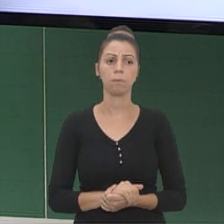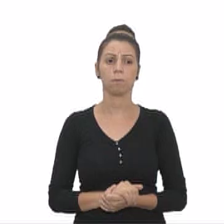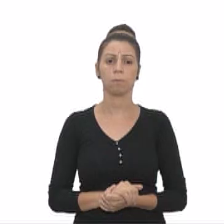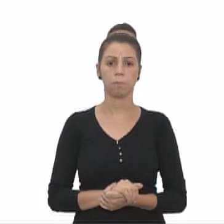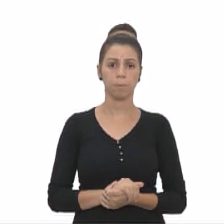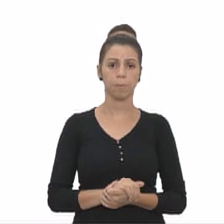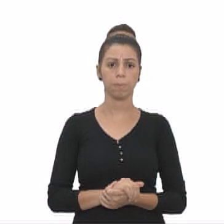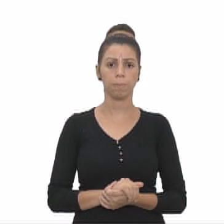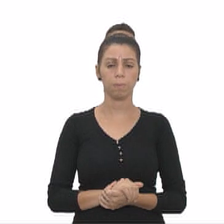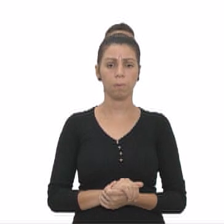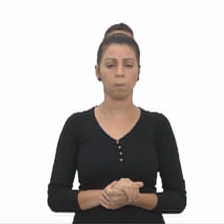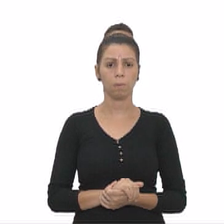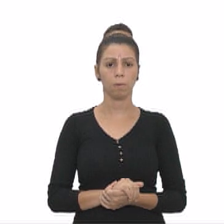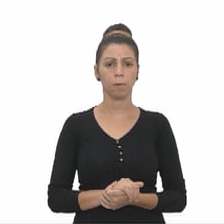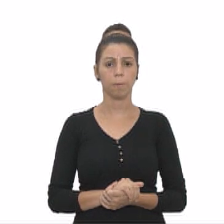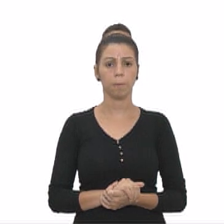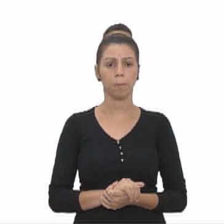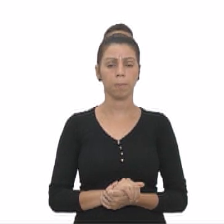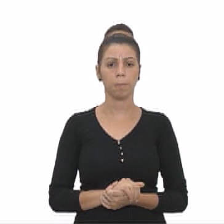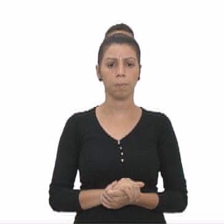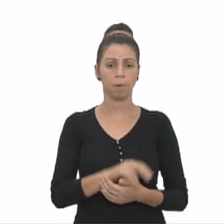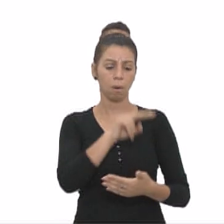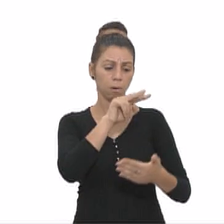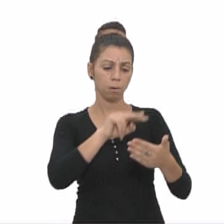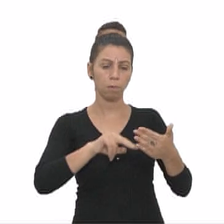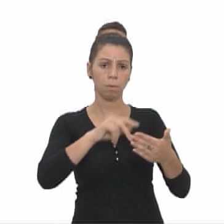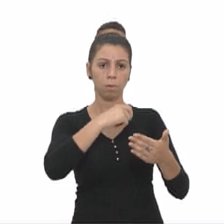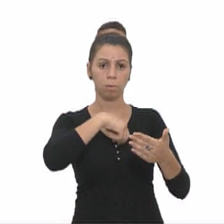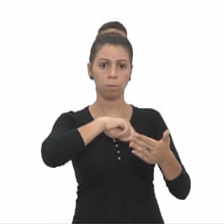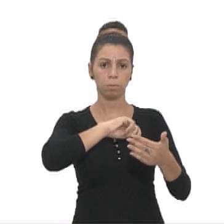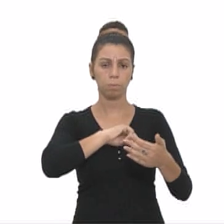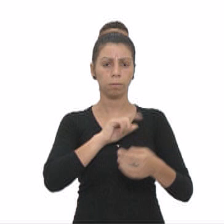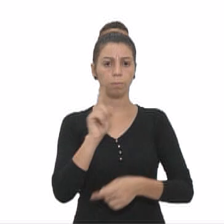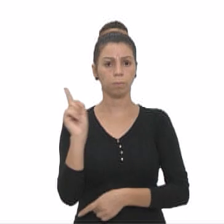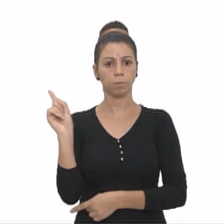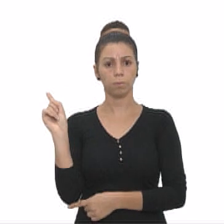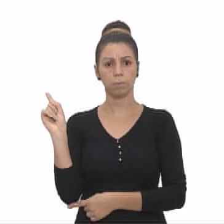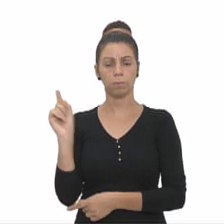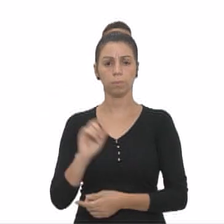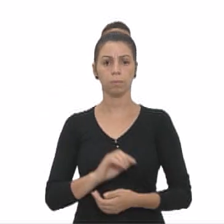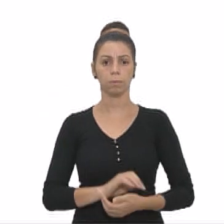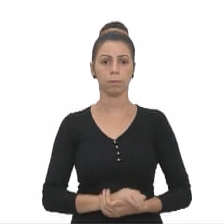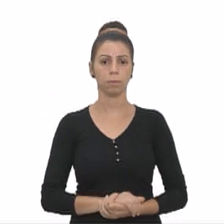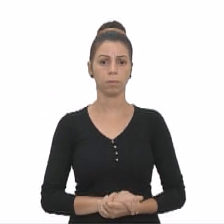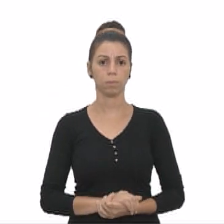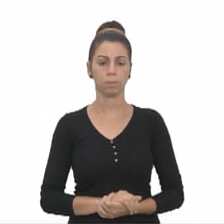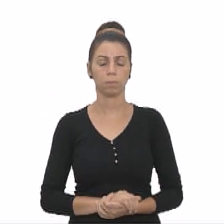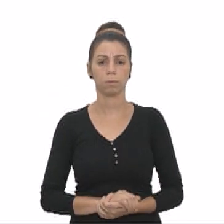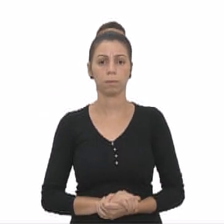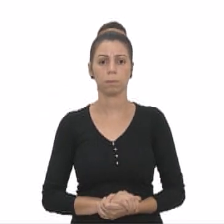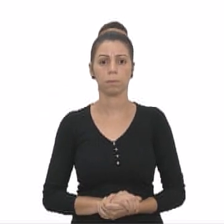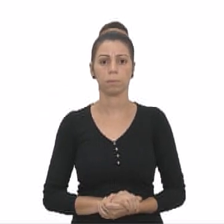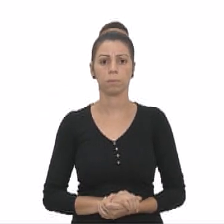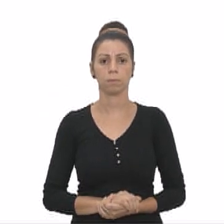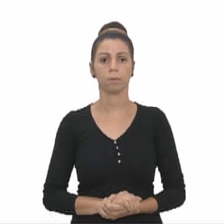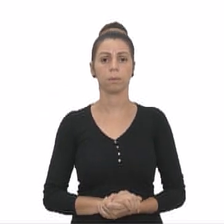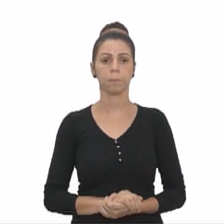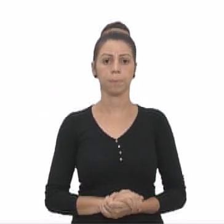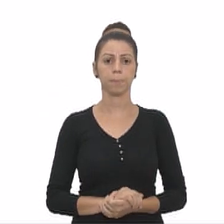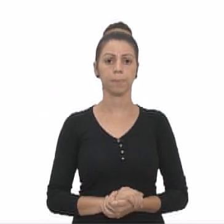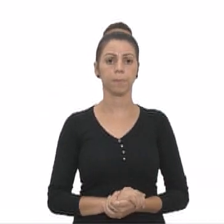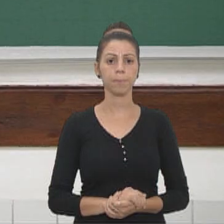assim, ó. El futuro de la lectura. Los libros electrónicos permiten saltar a imágenes,